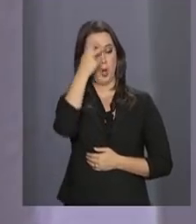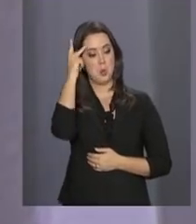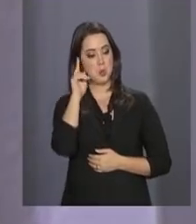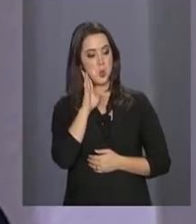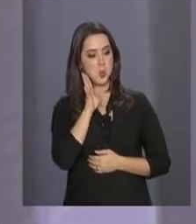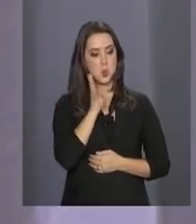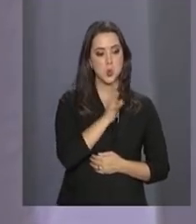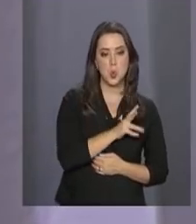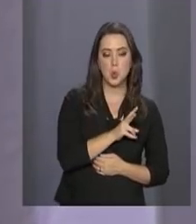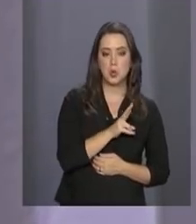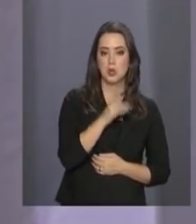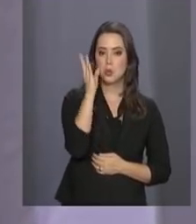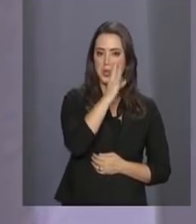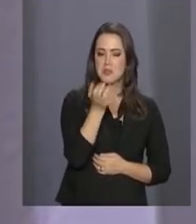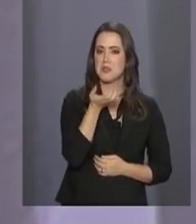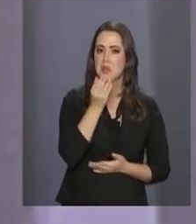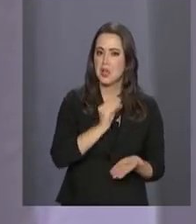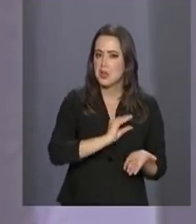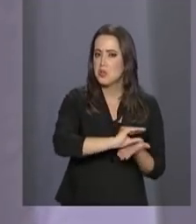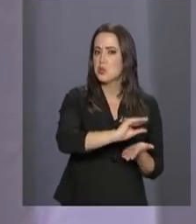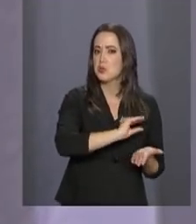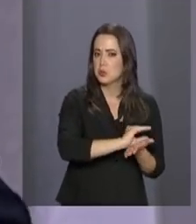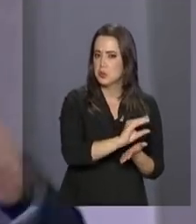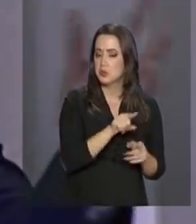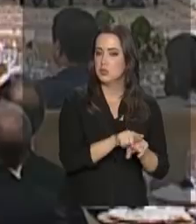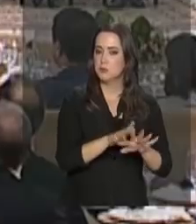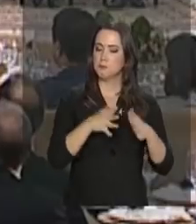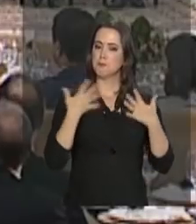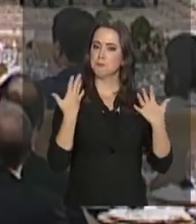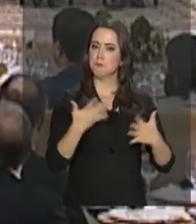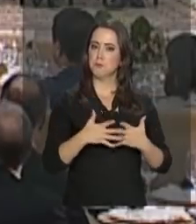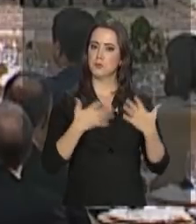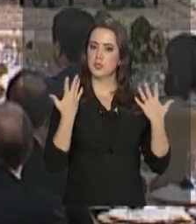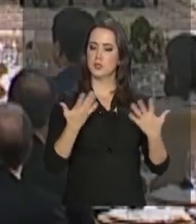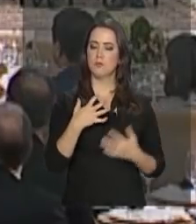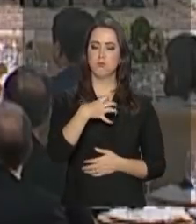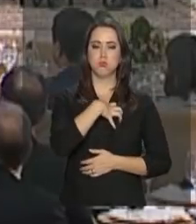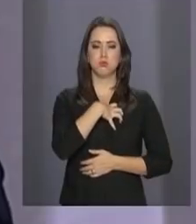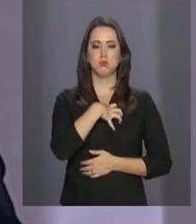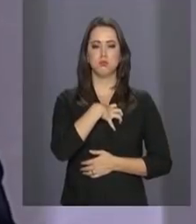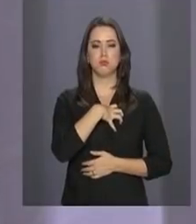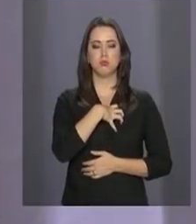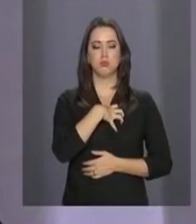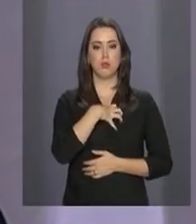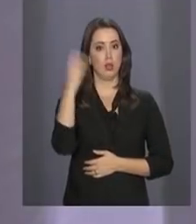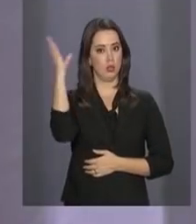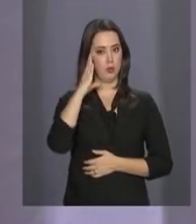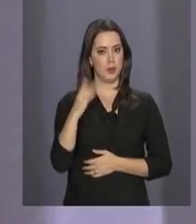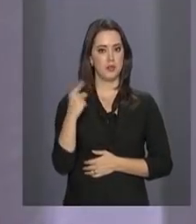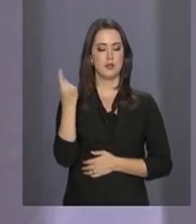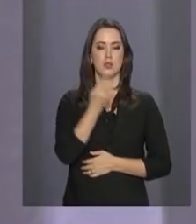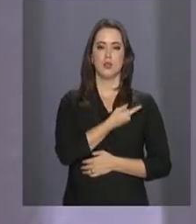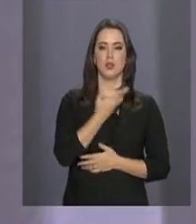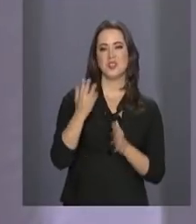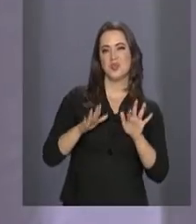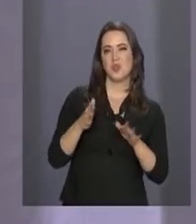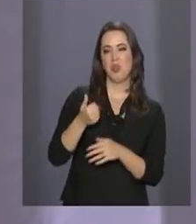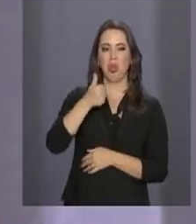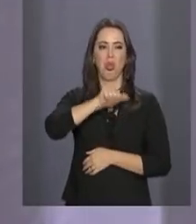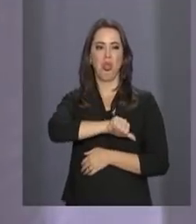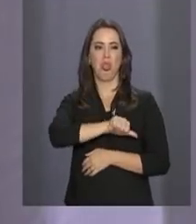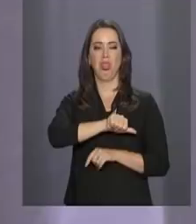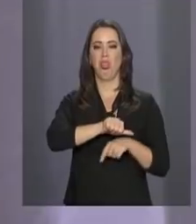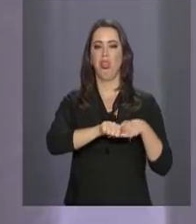de investir no nosso país e entusiasmados e eu sinto que no brasil nós somos um pouco pessimistas